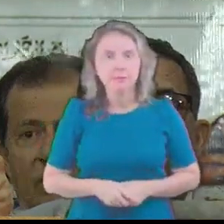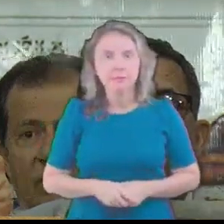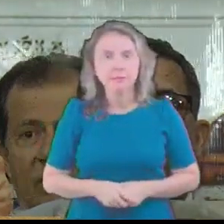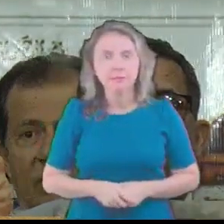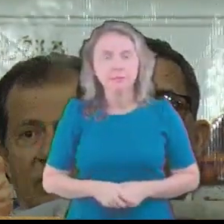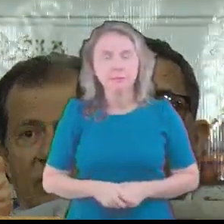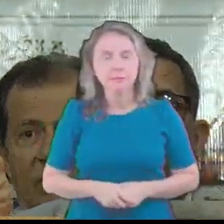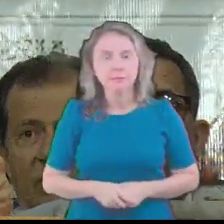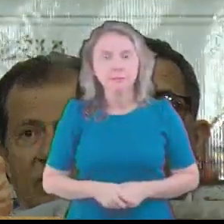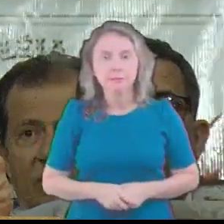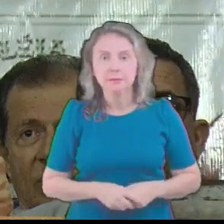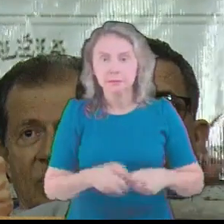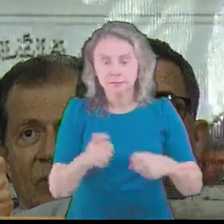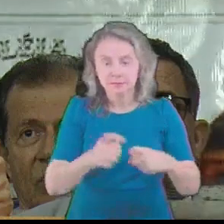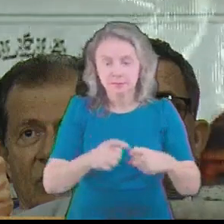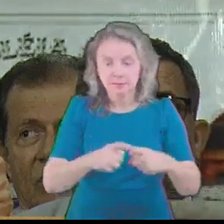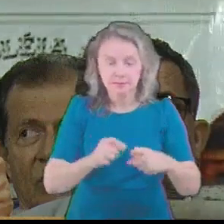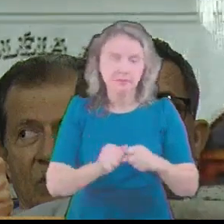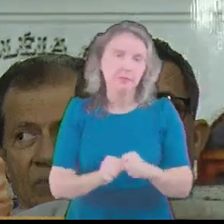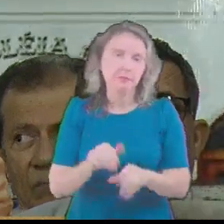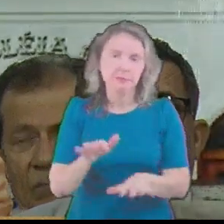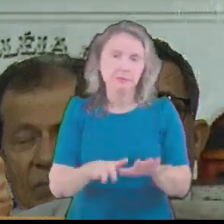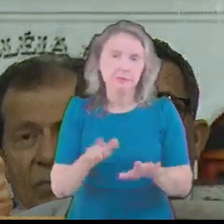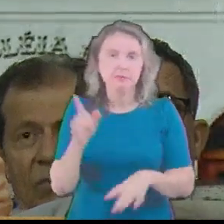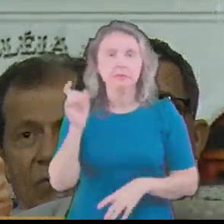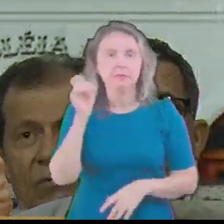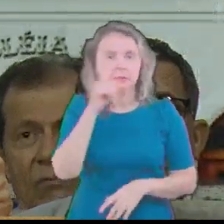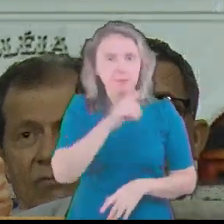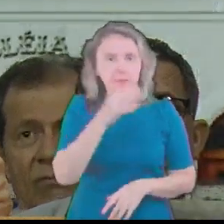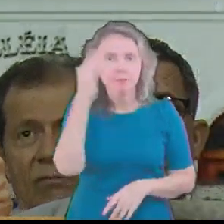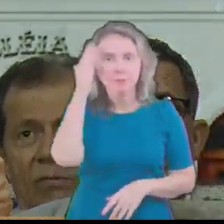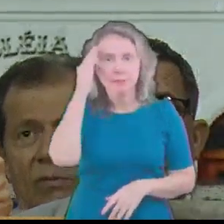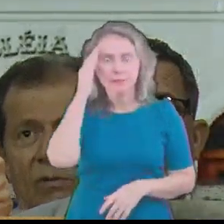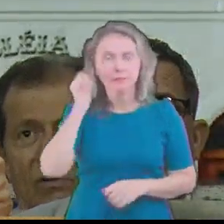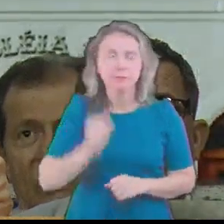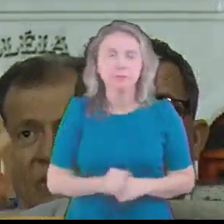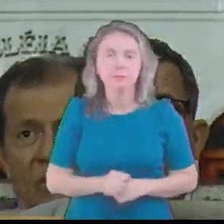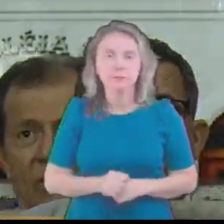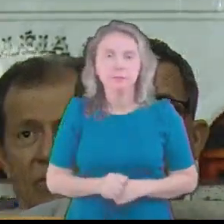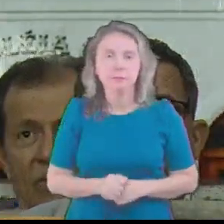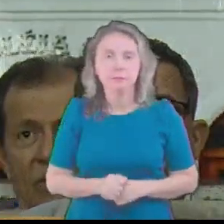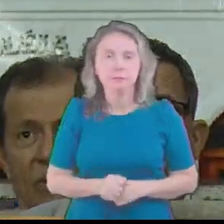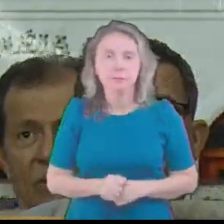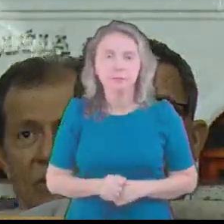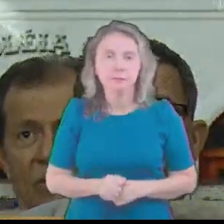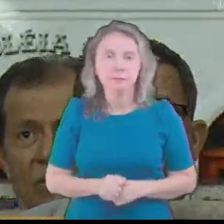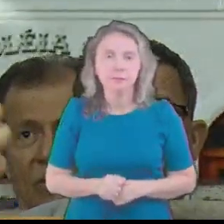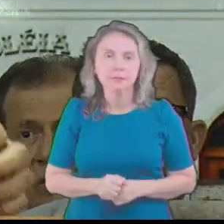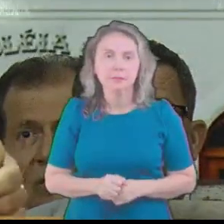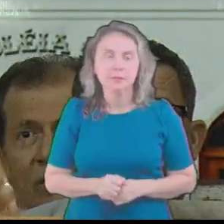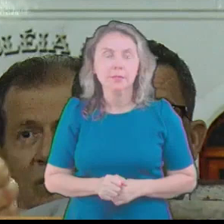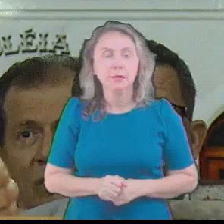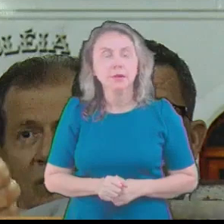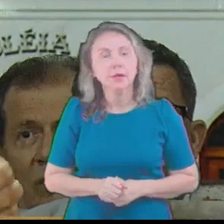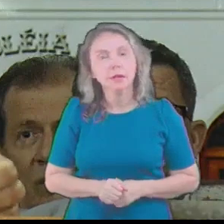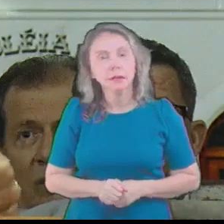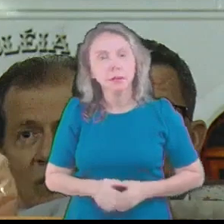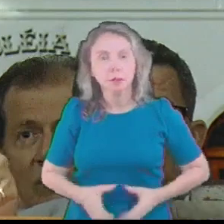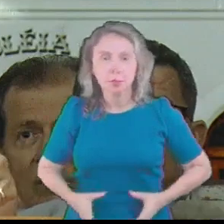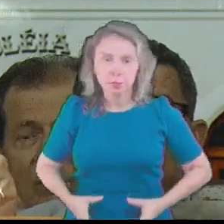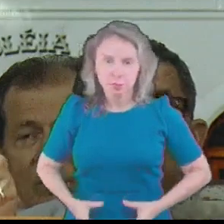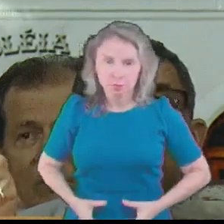Para a medicina talvez seja meio complicado entender que metade de útero fica difícil gerar uma